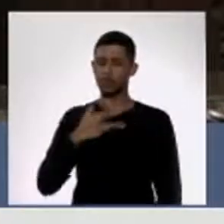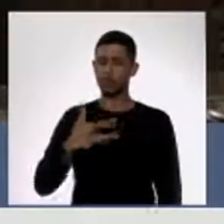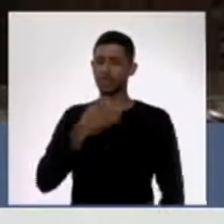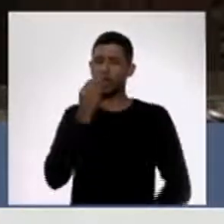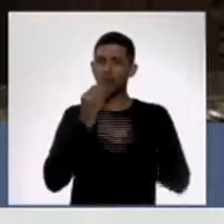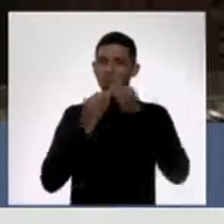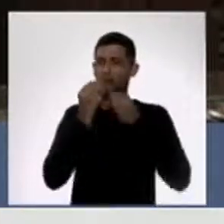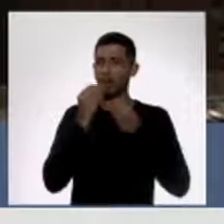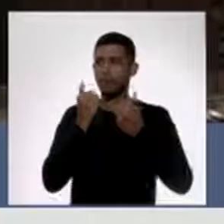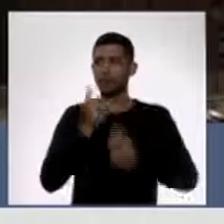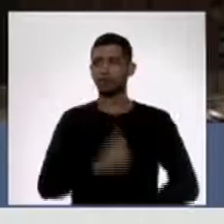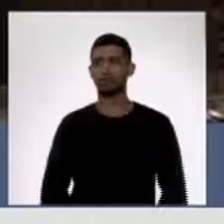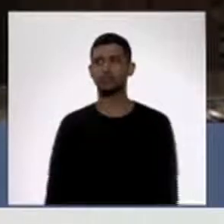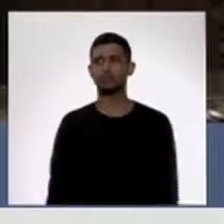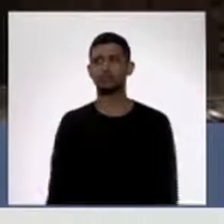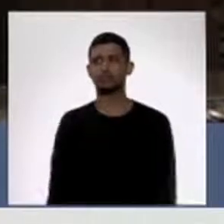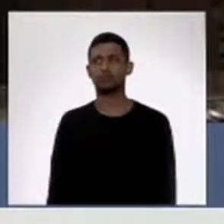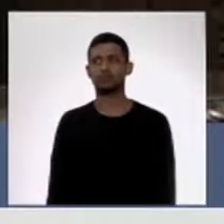saudável,